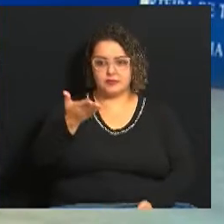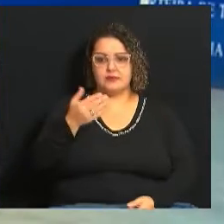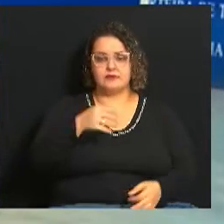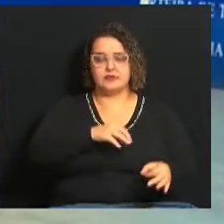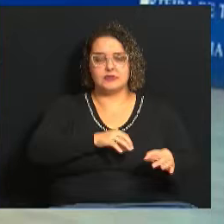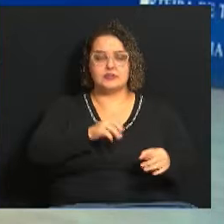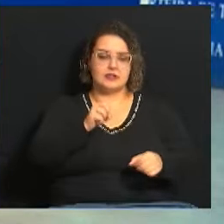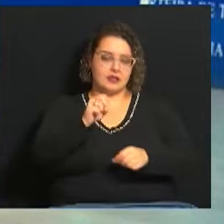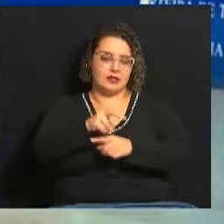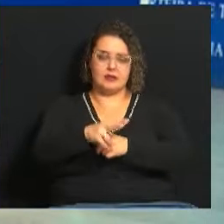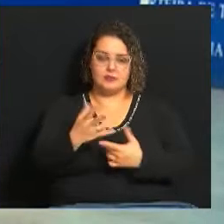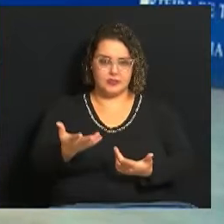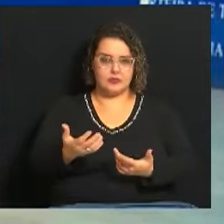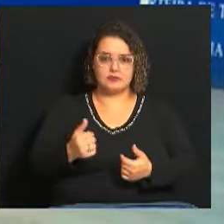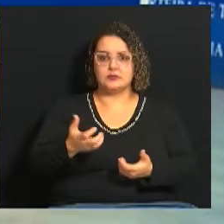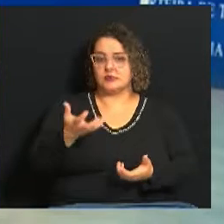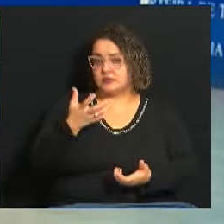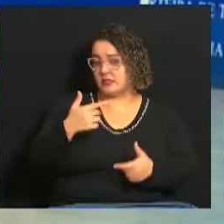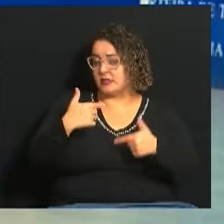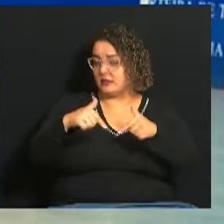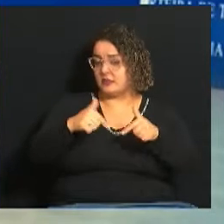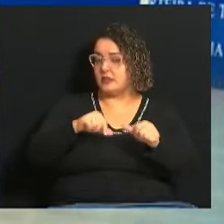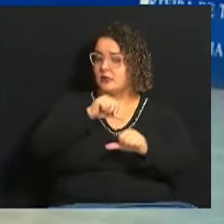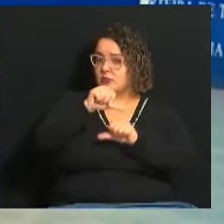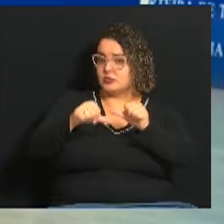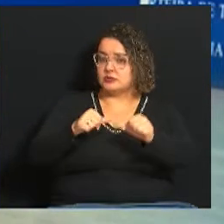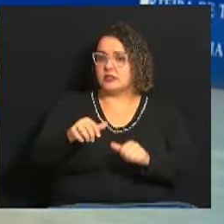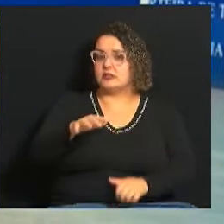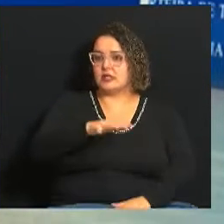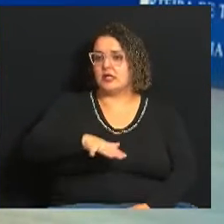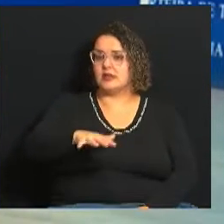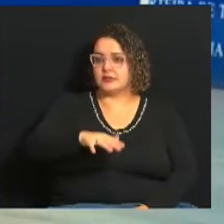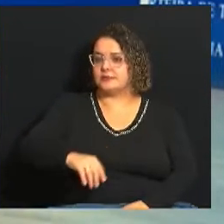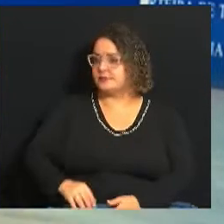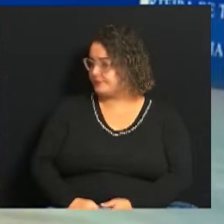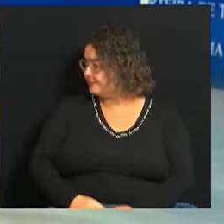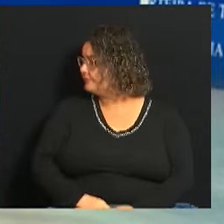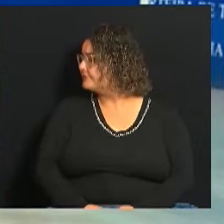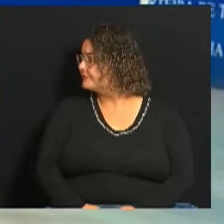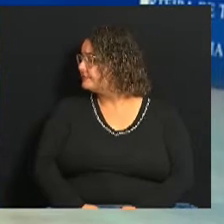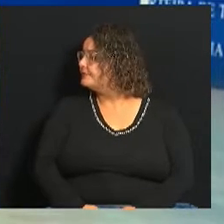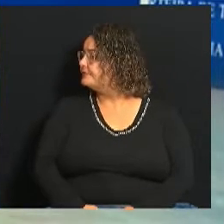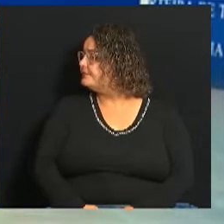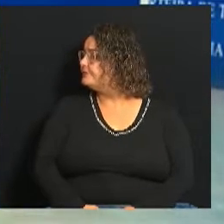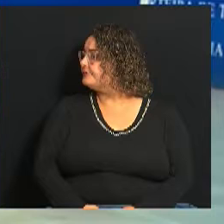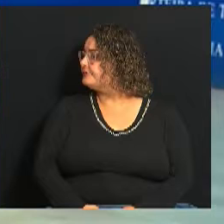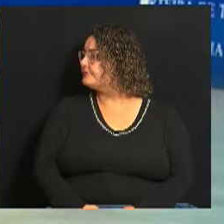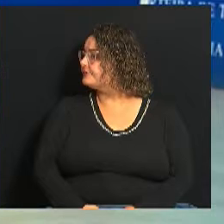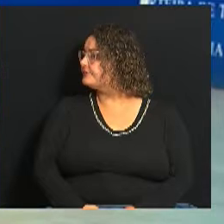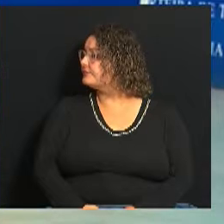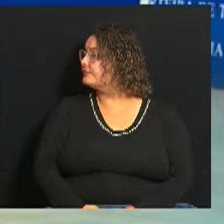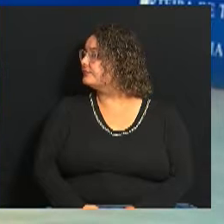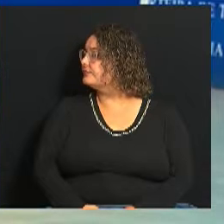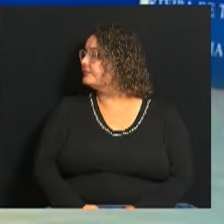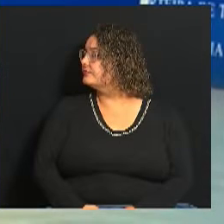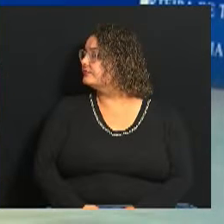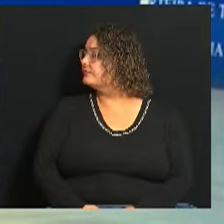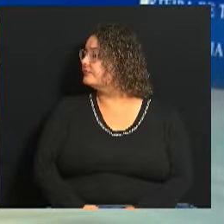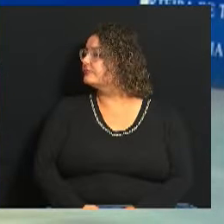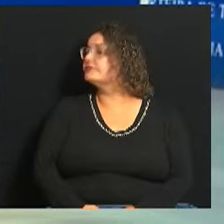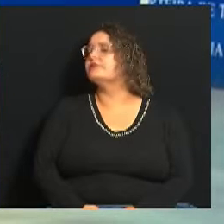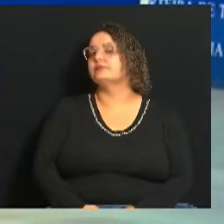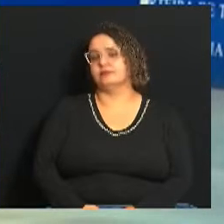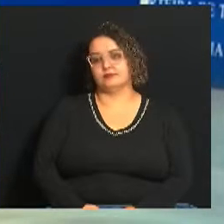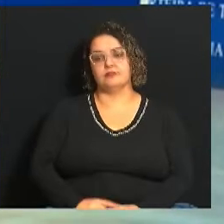jardineiro, líder de limpeza, manutencista, mecânico de ar-condicionado e refrigeração, entre outras